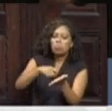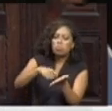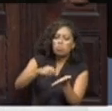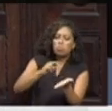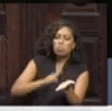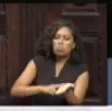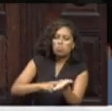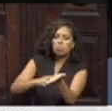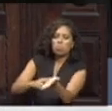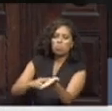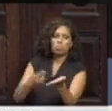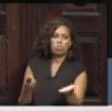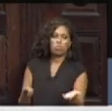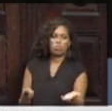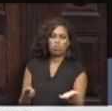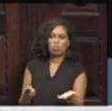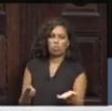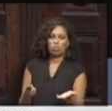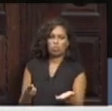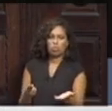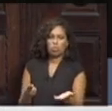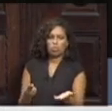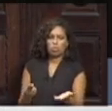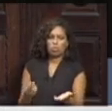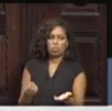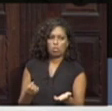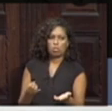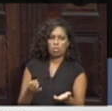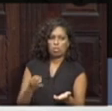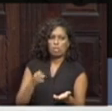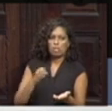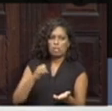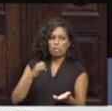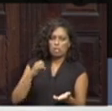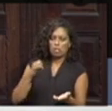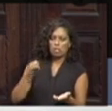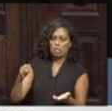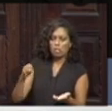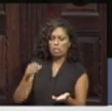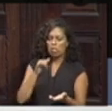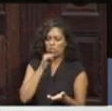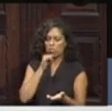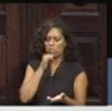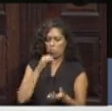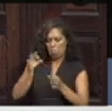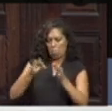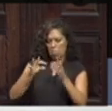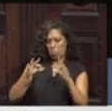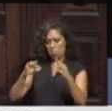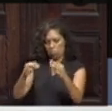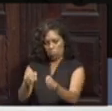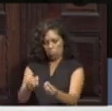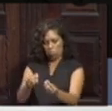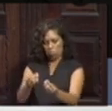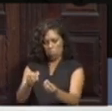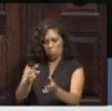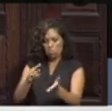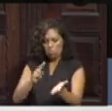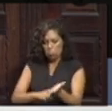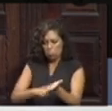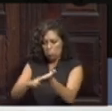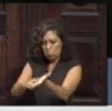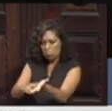projetos, presidente. Porque isso, de fato, impede o exercício dos mandatos. Eu digo isso